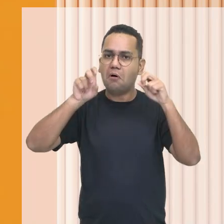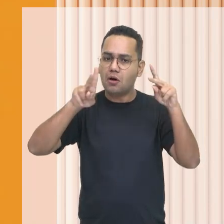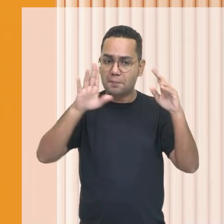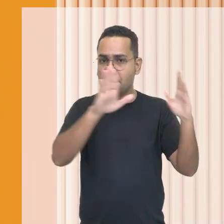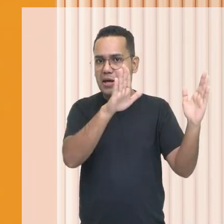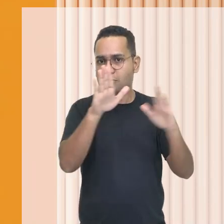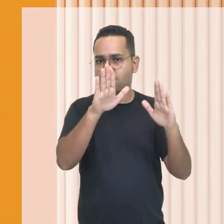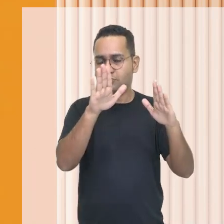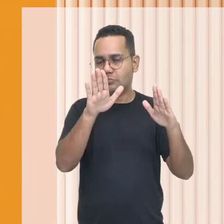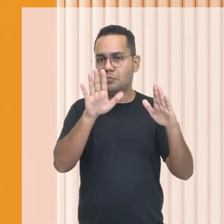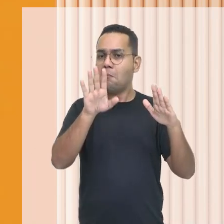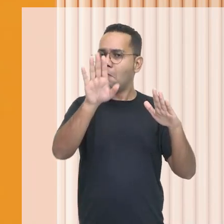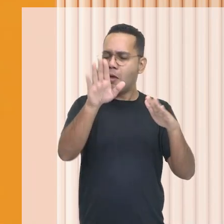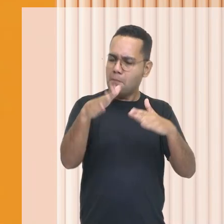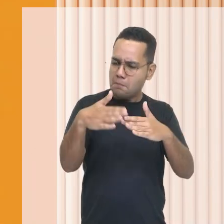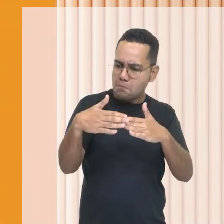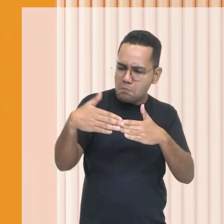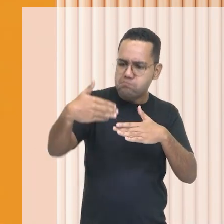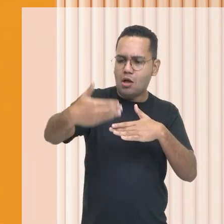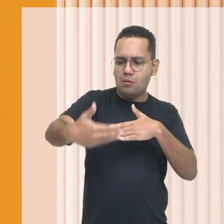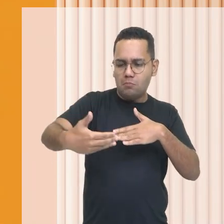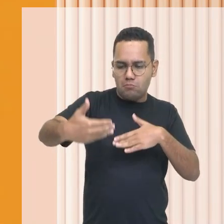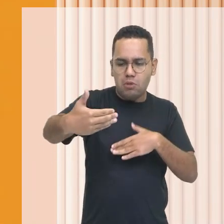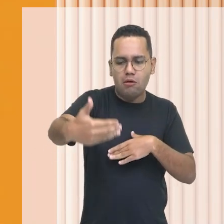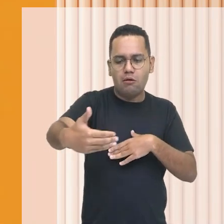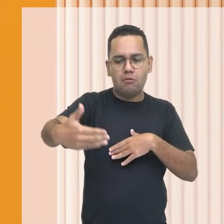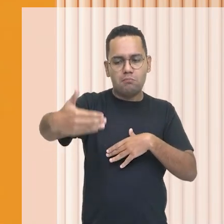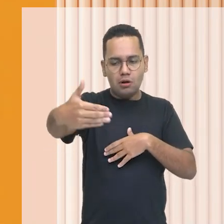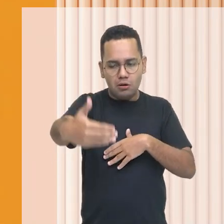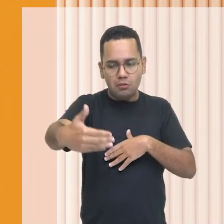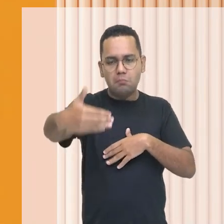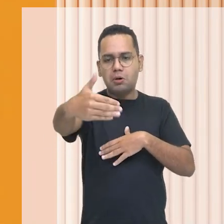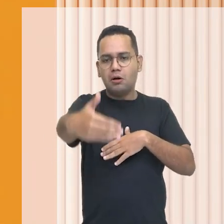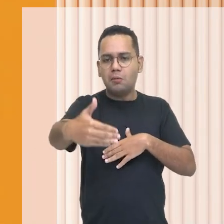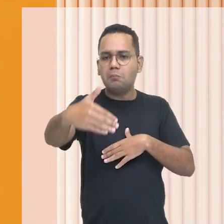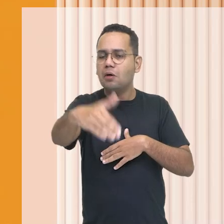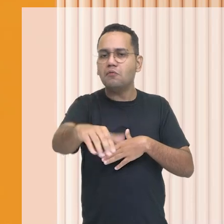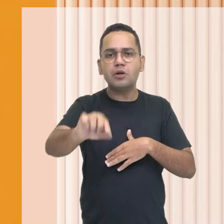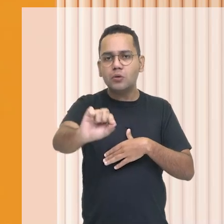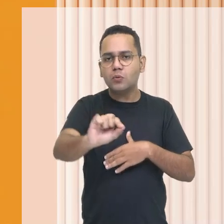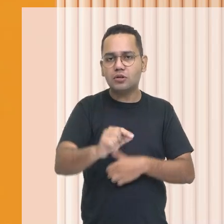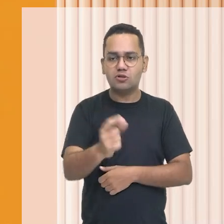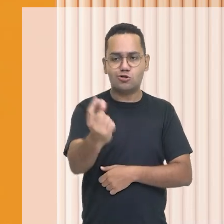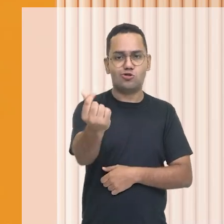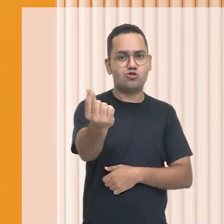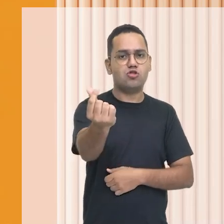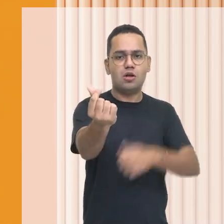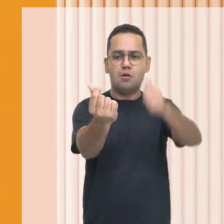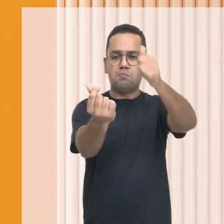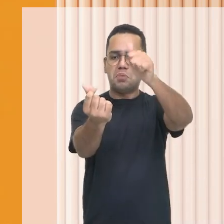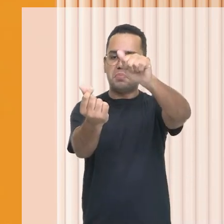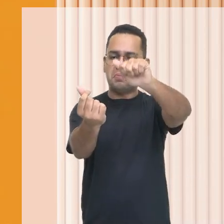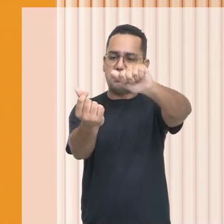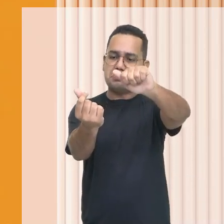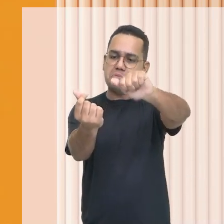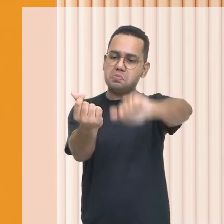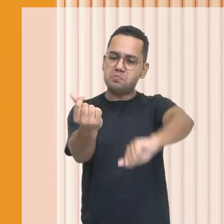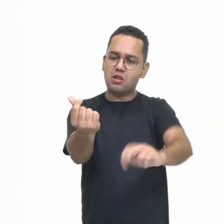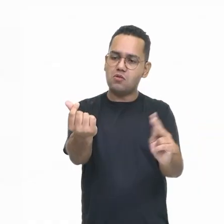logo depois, né, você vai ter esse clima, né, de perda, desvalorização, tá